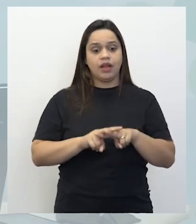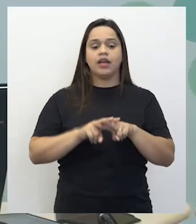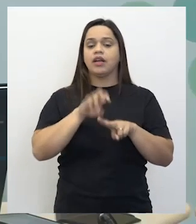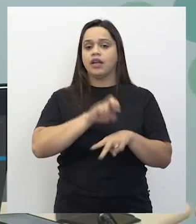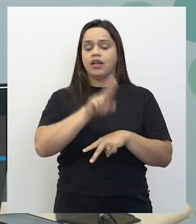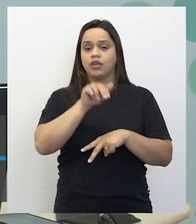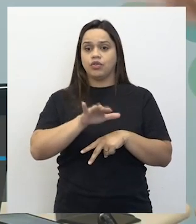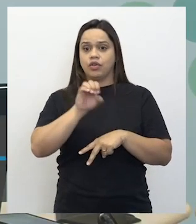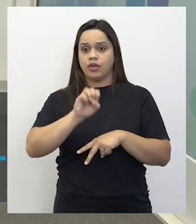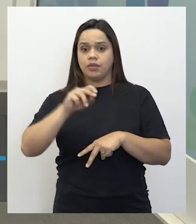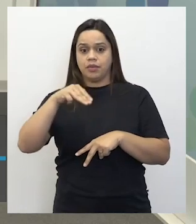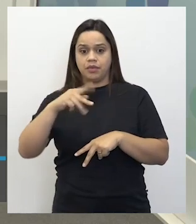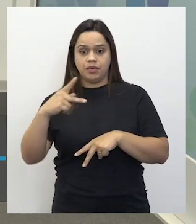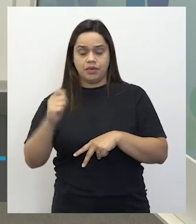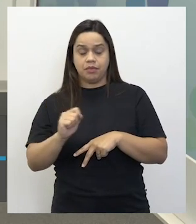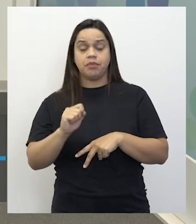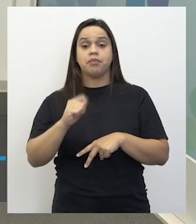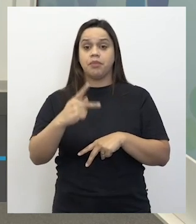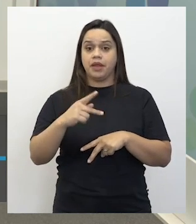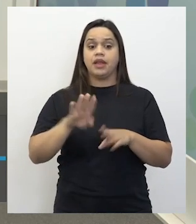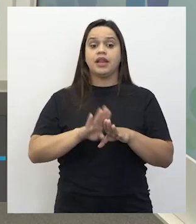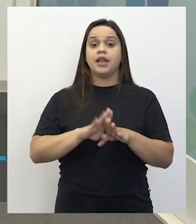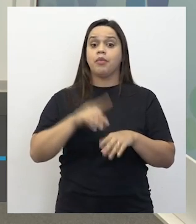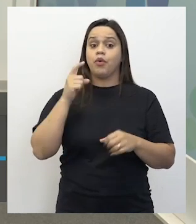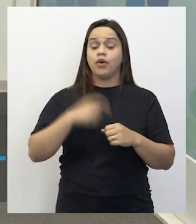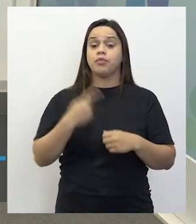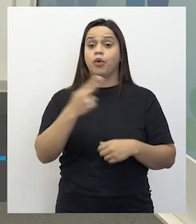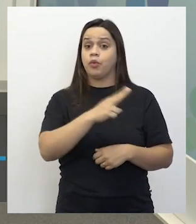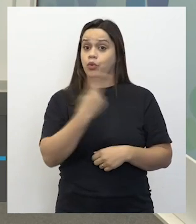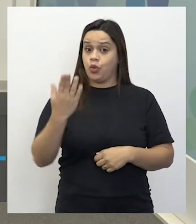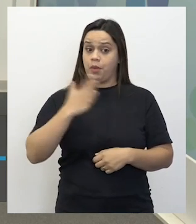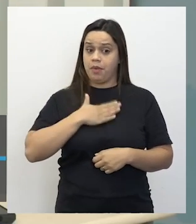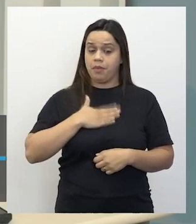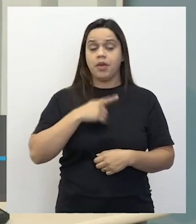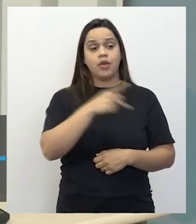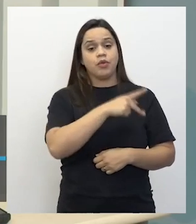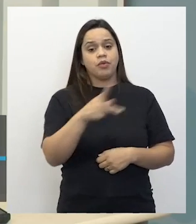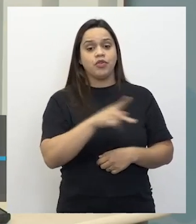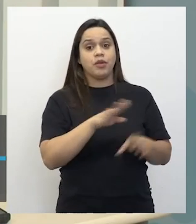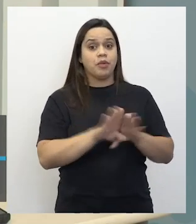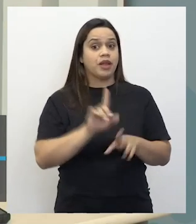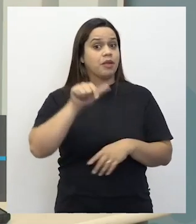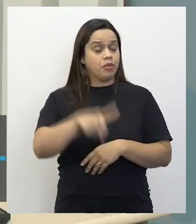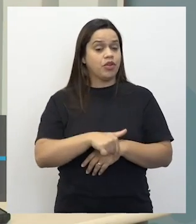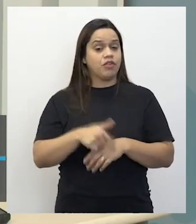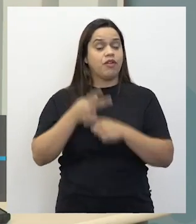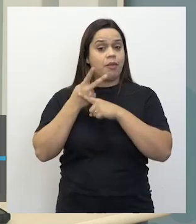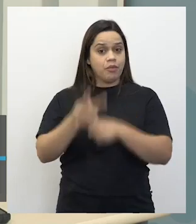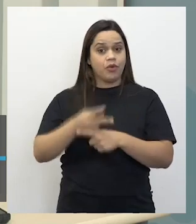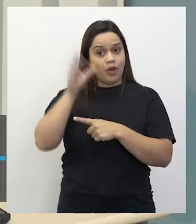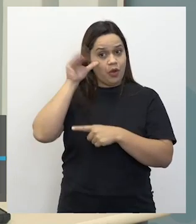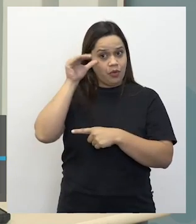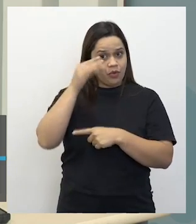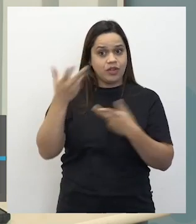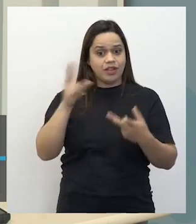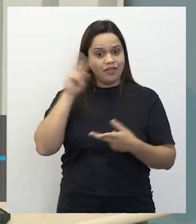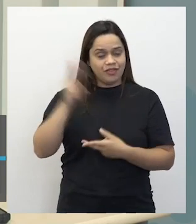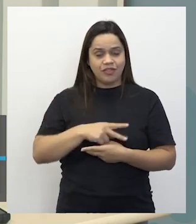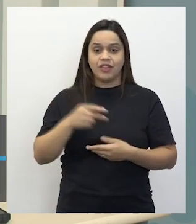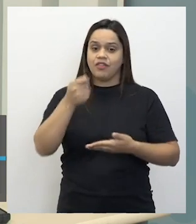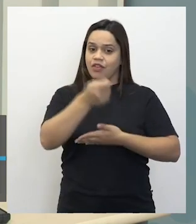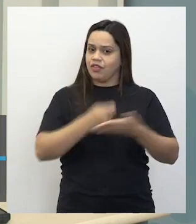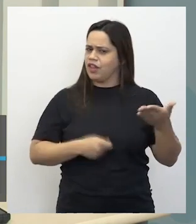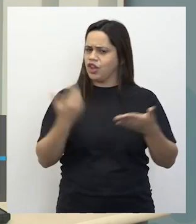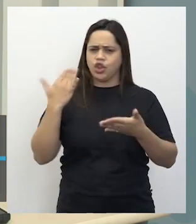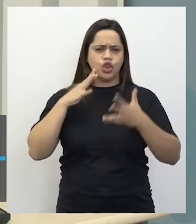Paulo. E aí marca eu e o professor Edi Joel. Isso. Porque já que a gente vai procurar curiosidades e fazer um texto, bora lá e postem tudo